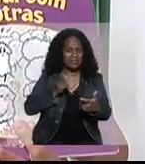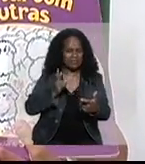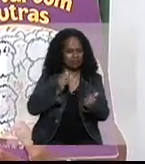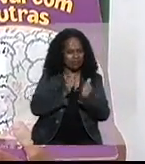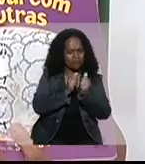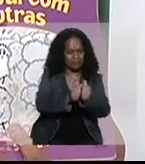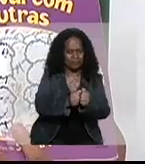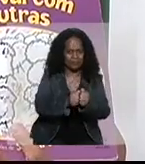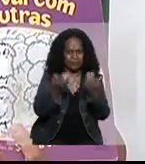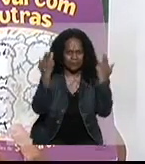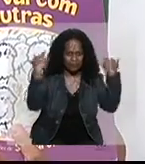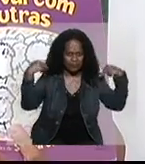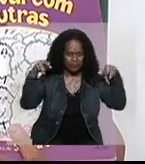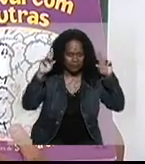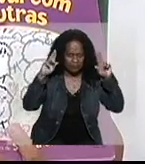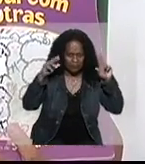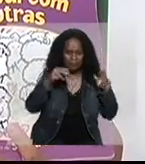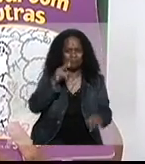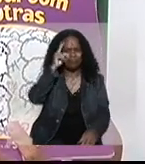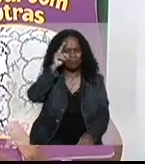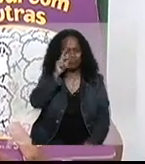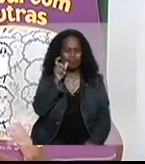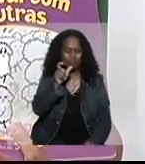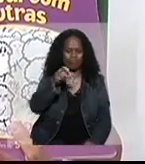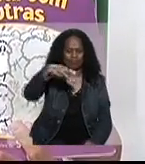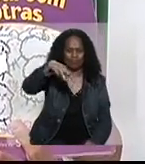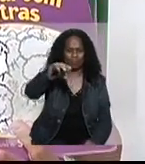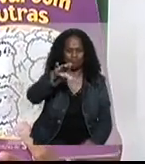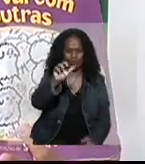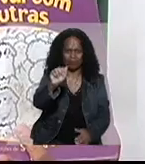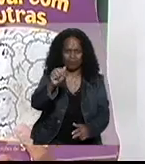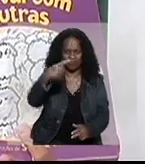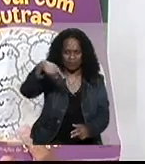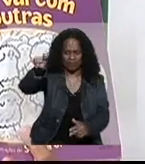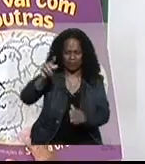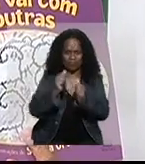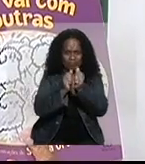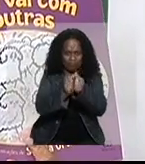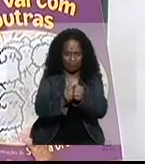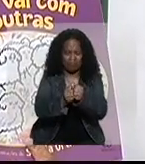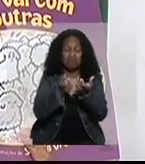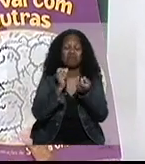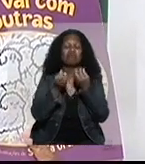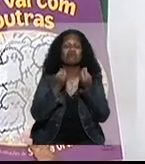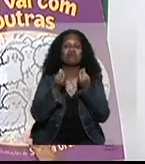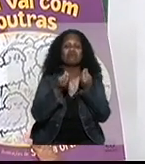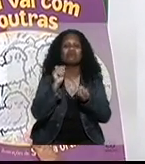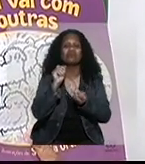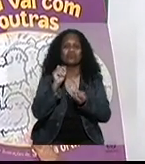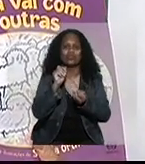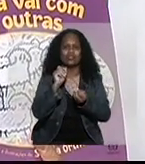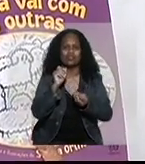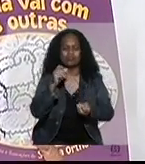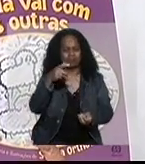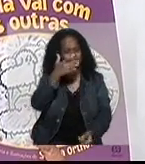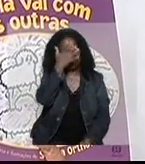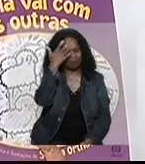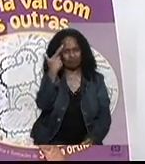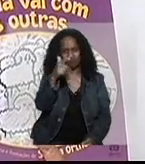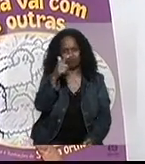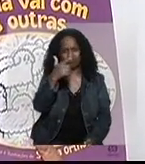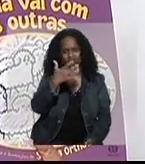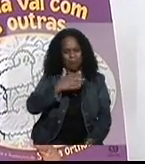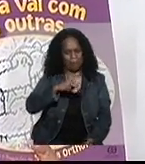história de uma ovelha, naquela expressão, Maria vai com as outras, né? Que é isso? É uma expressão que significa que você não tem a sua